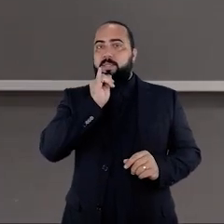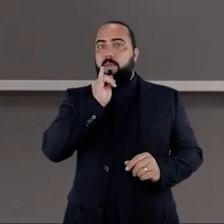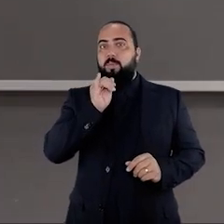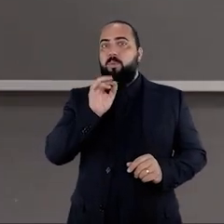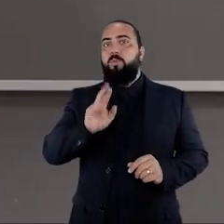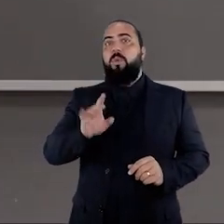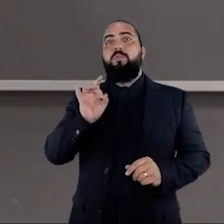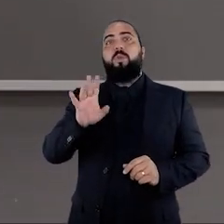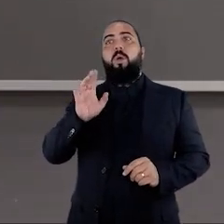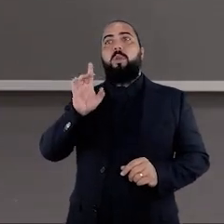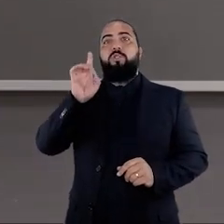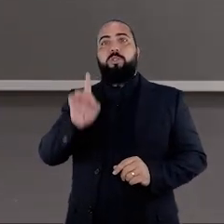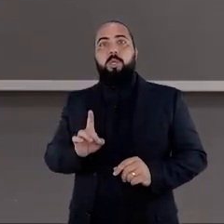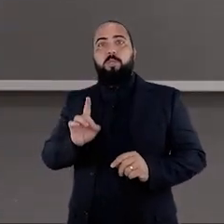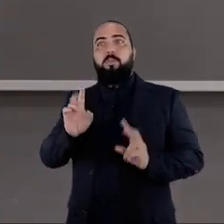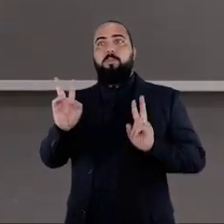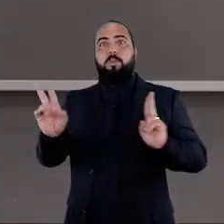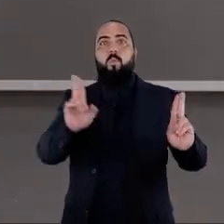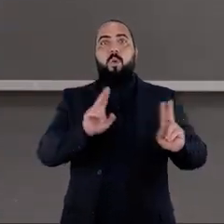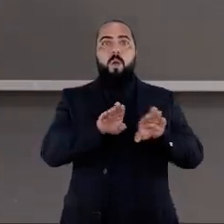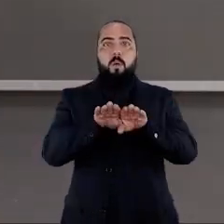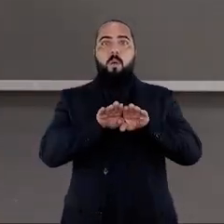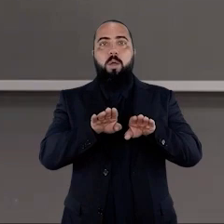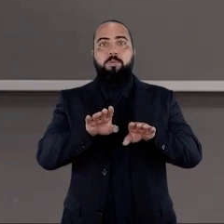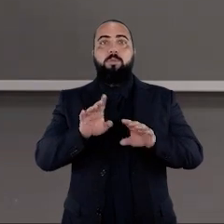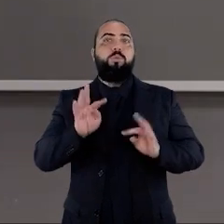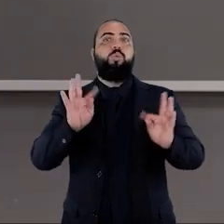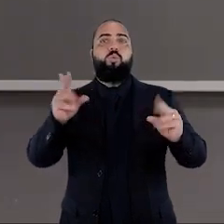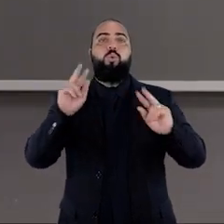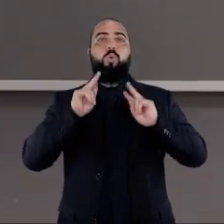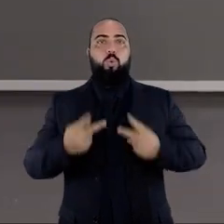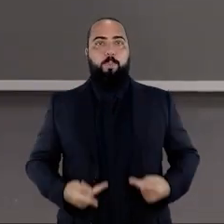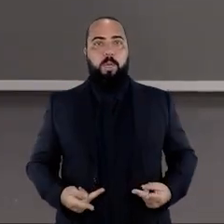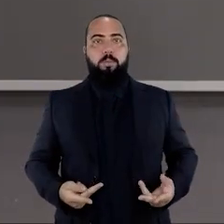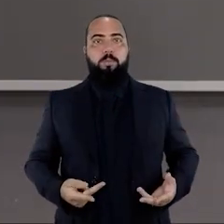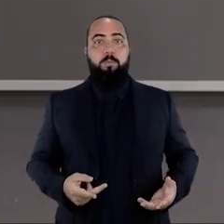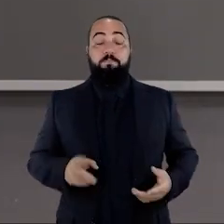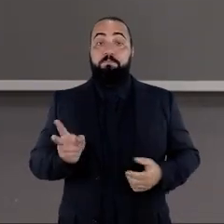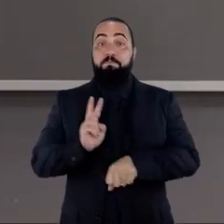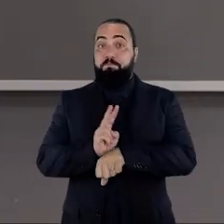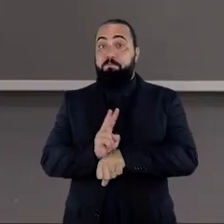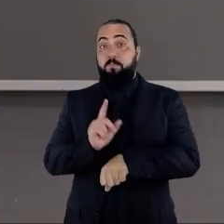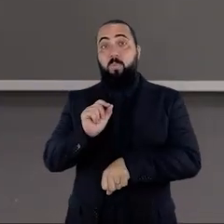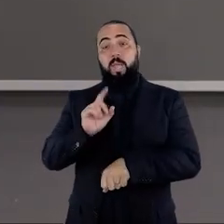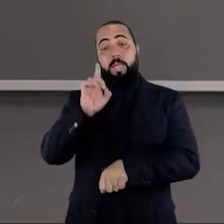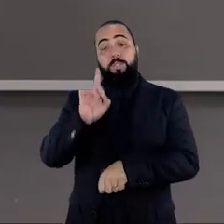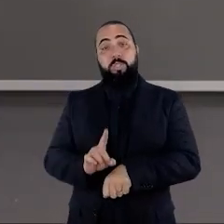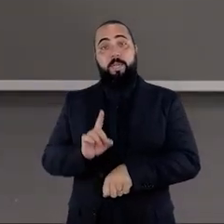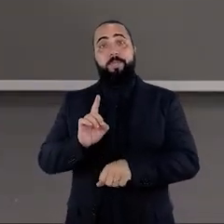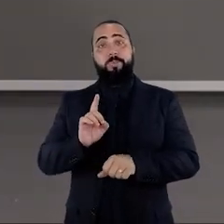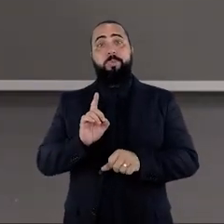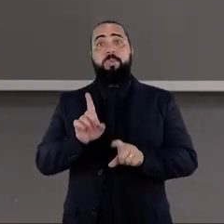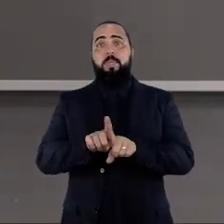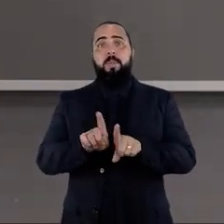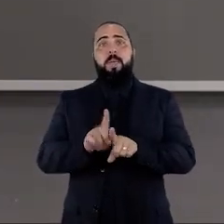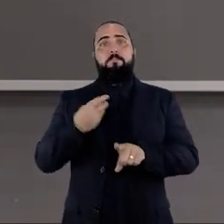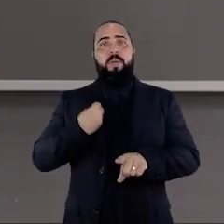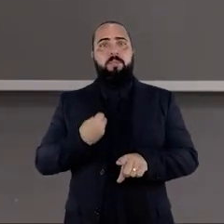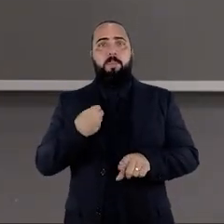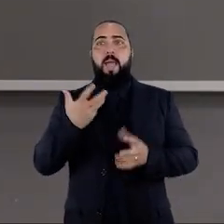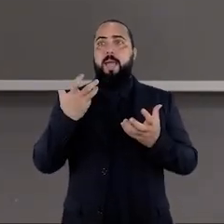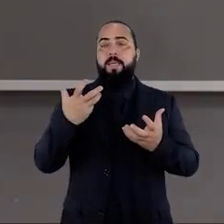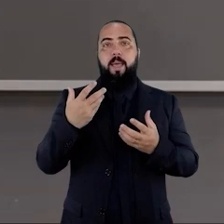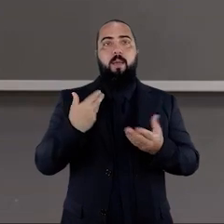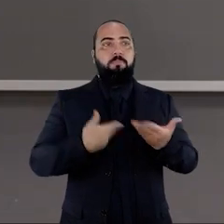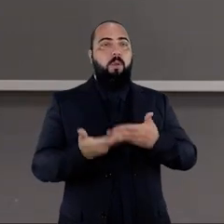somente direitos iguais realmente para todo ser humano, que tem supostamente o direito de participar